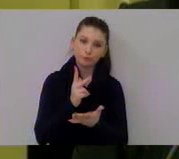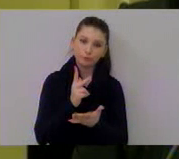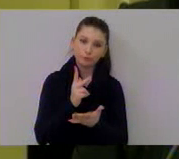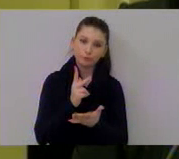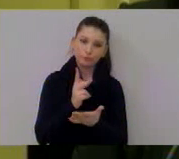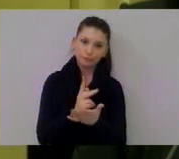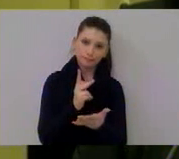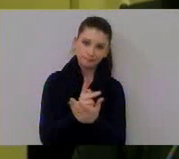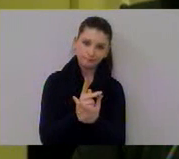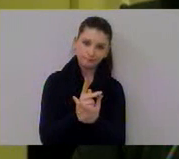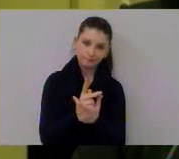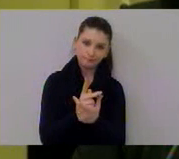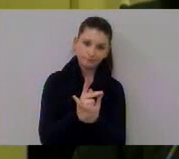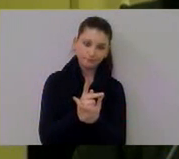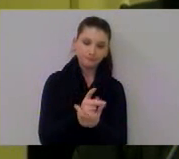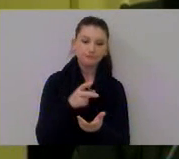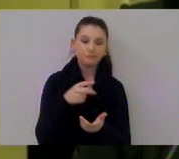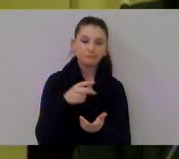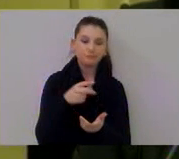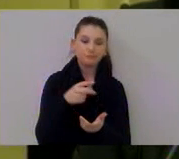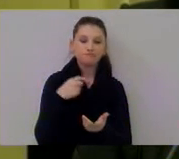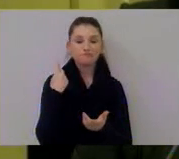sim educação.